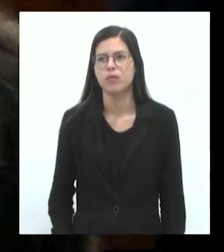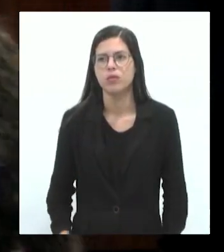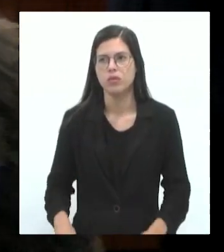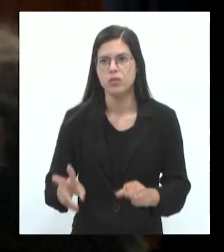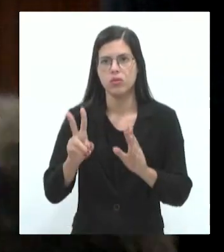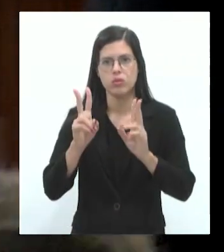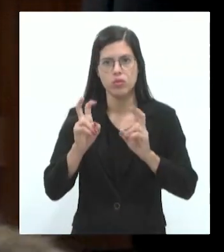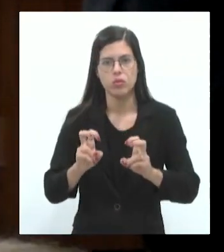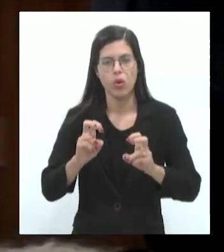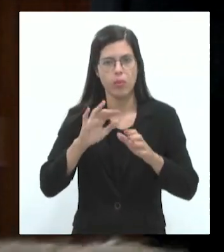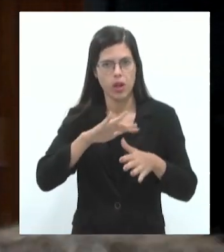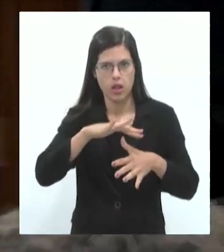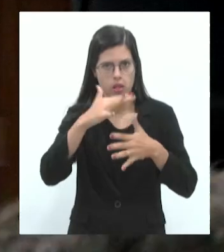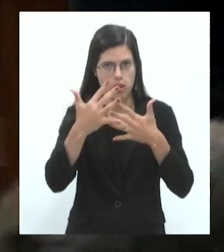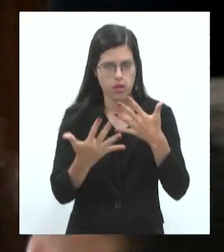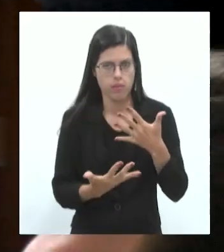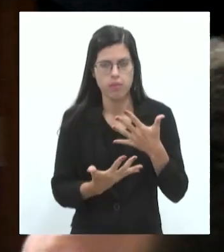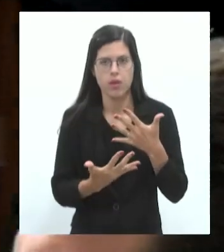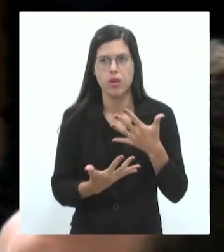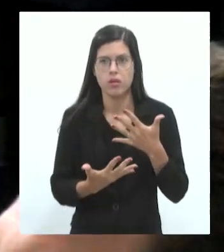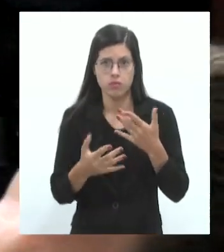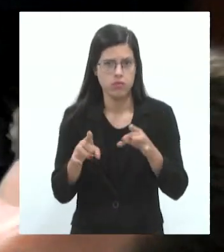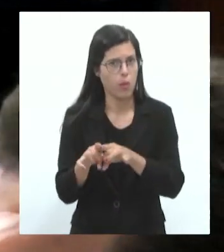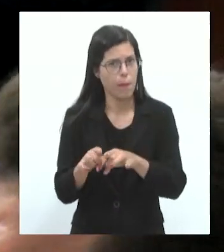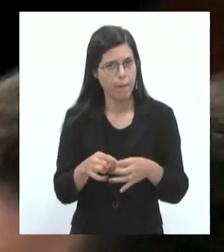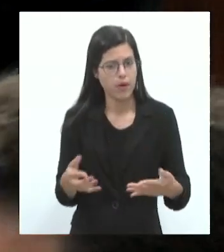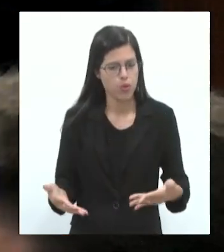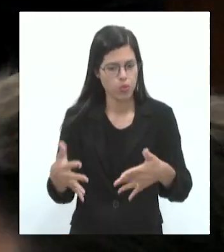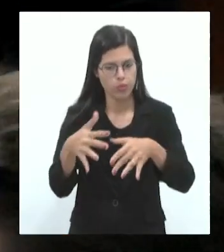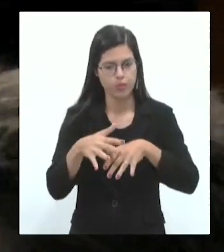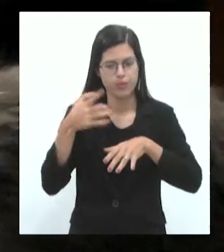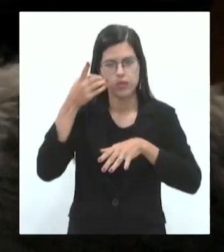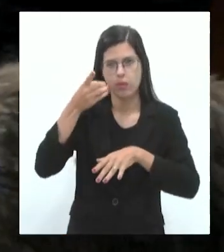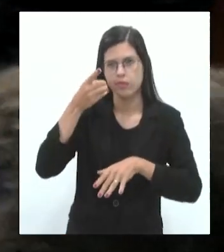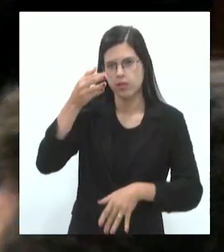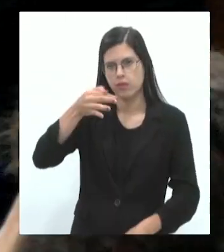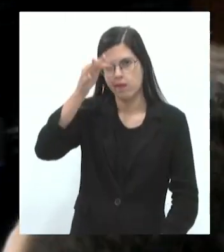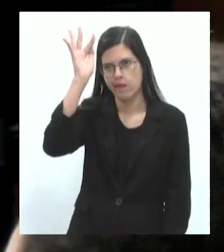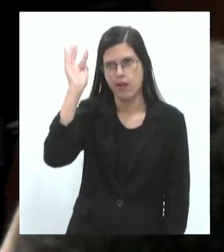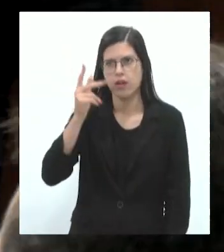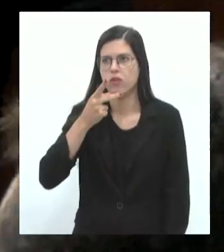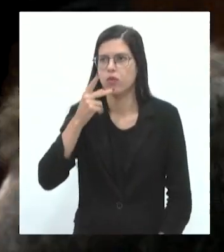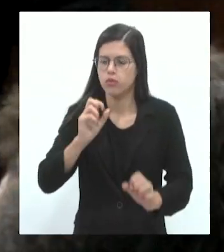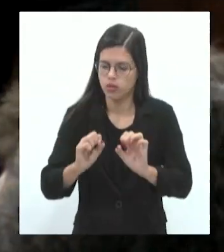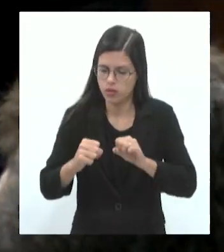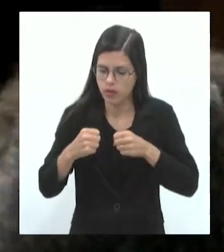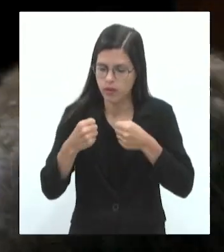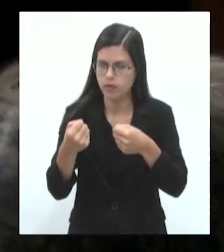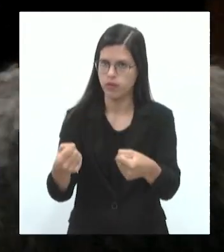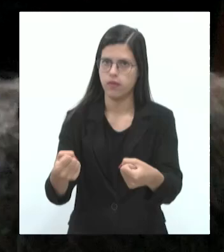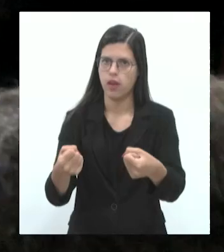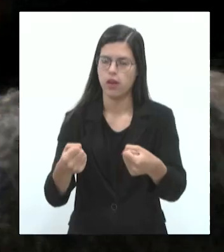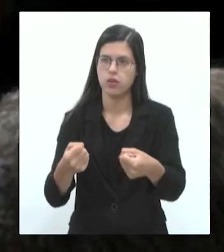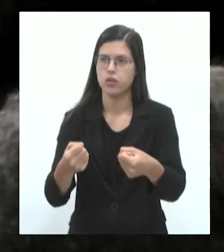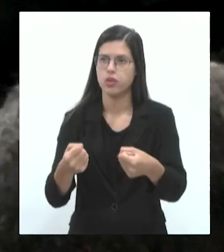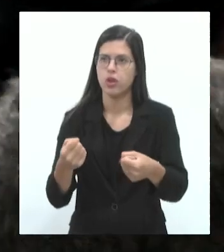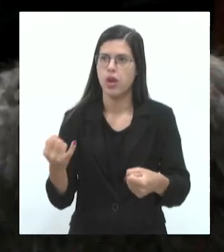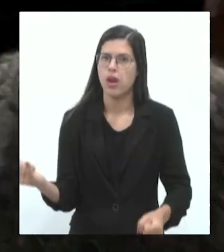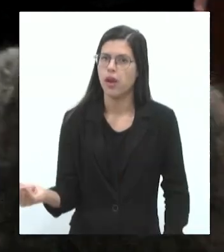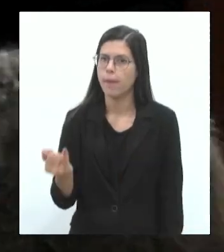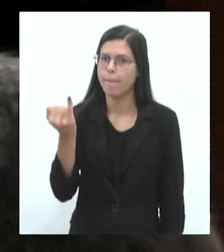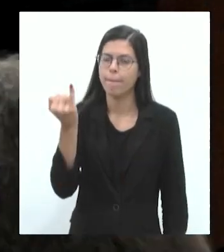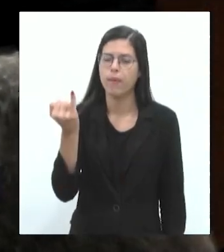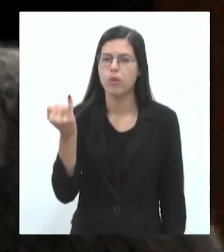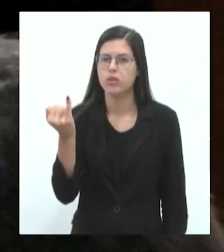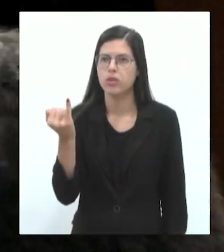da linguagem de Libras, também a inclusão. O deputado Fred Pacheco falou também, é um defensor disso. É bom ver, deputado